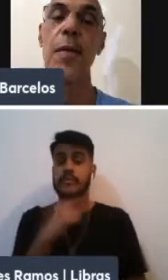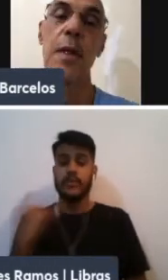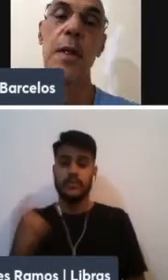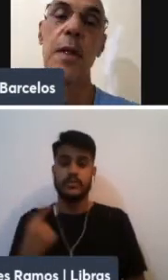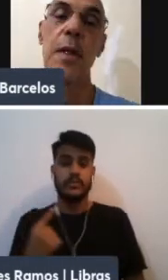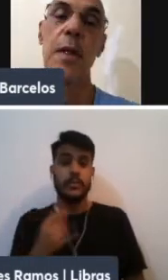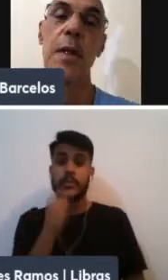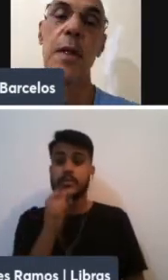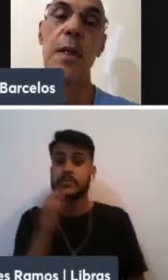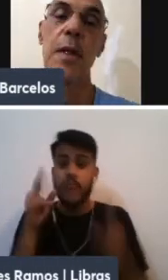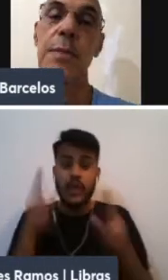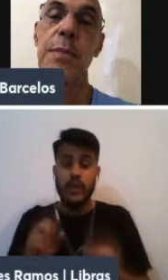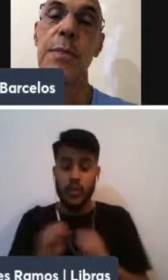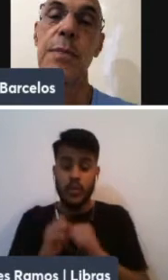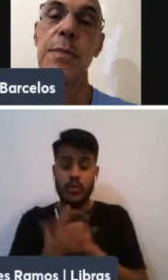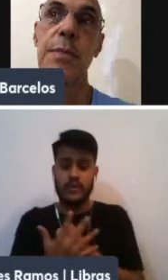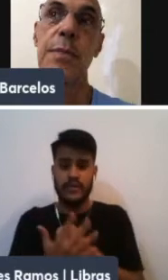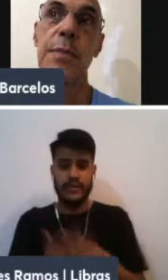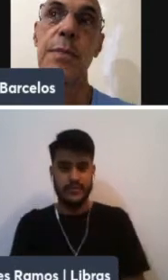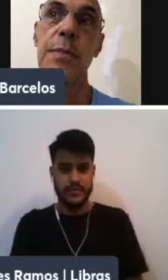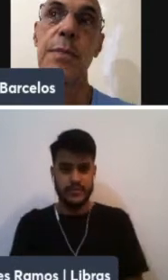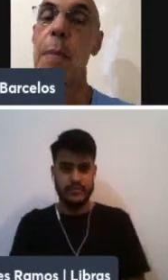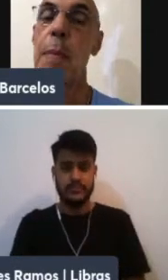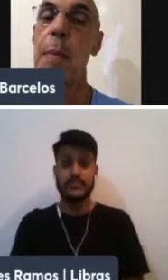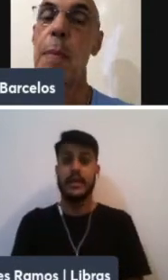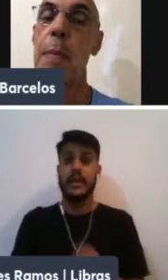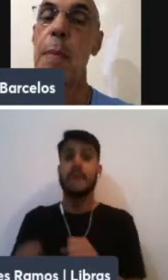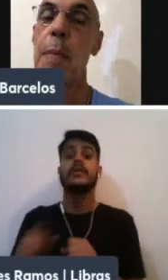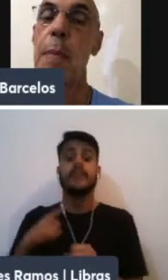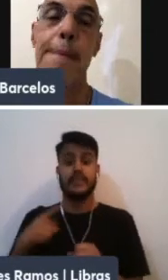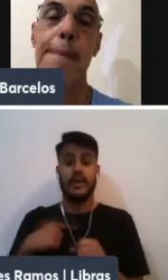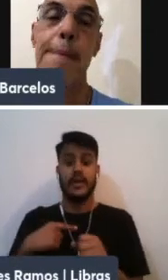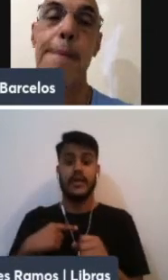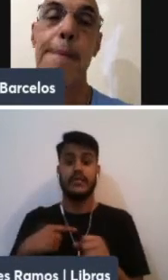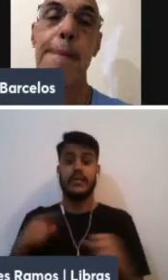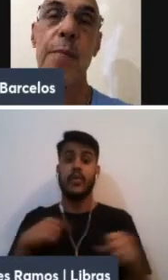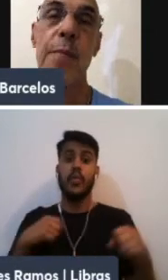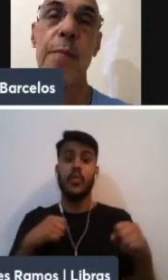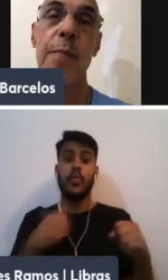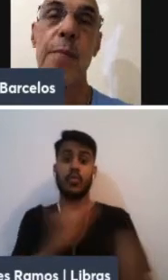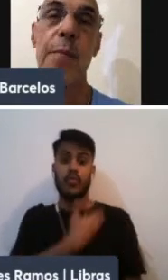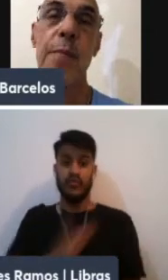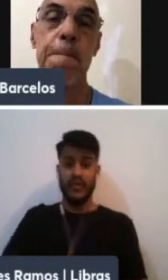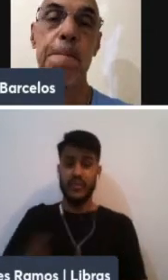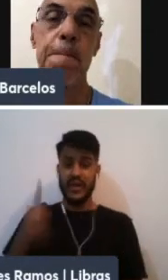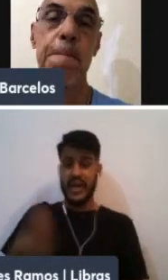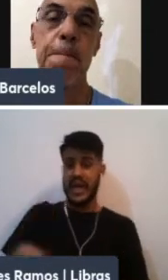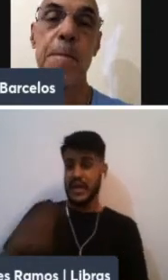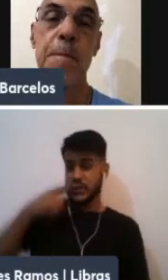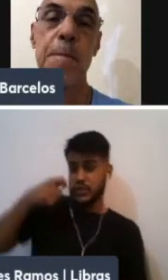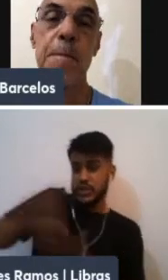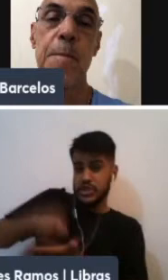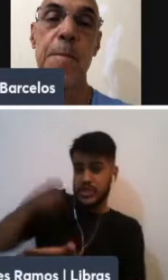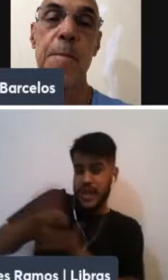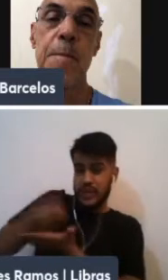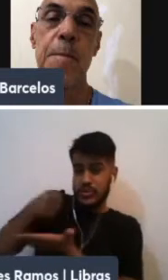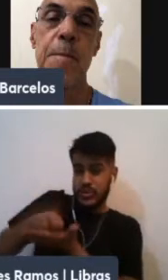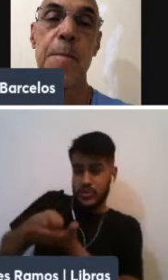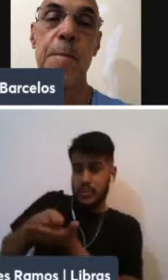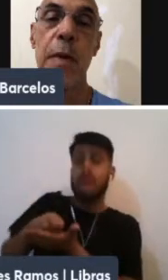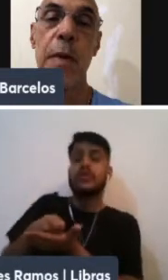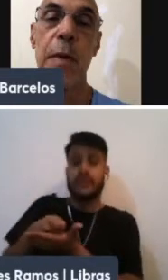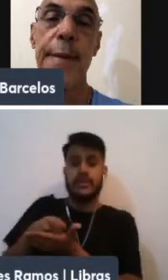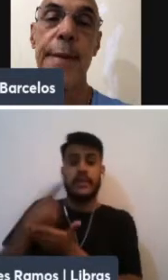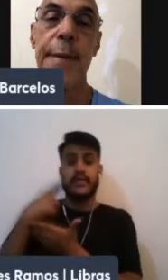coronavírus, ela chegou numa época de um governo ditador, principalmente aqui em Sarajevo, que pior era no mundo, que